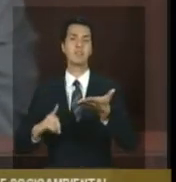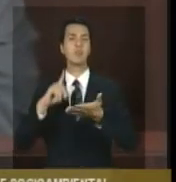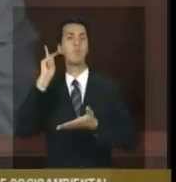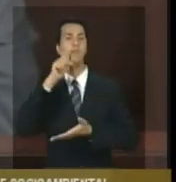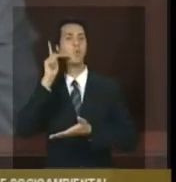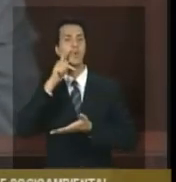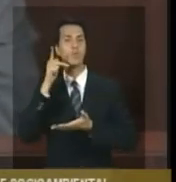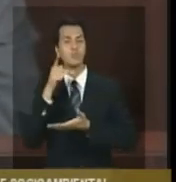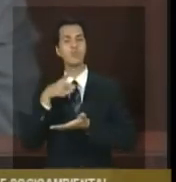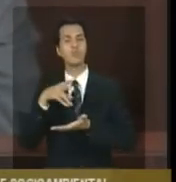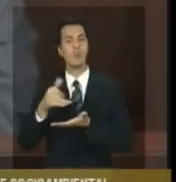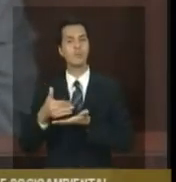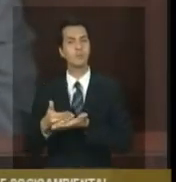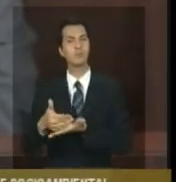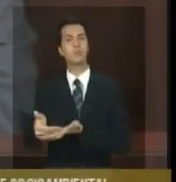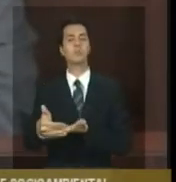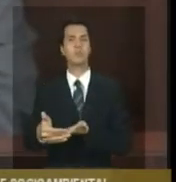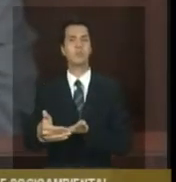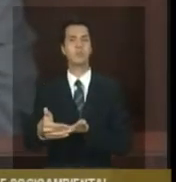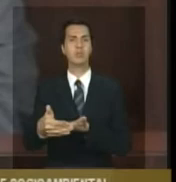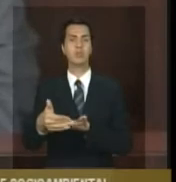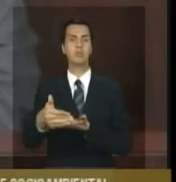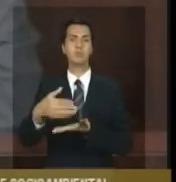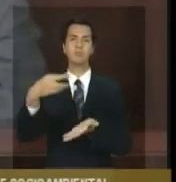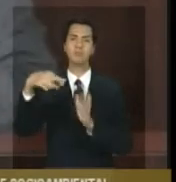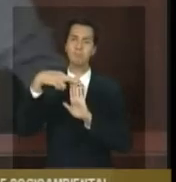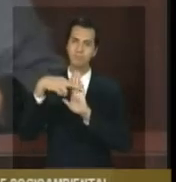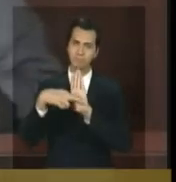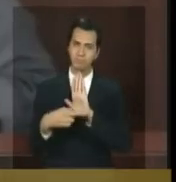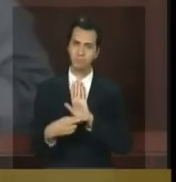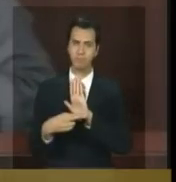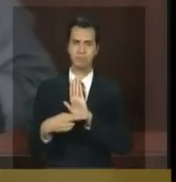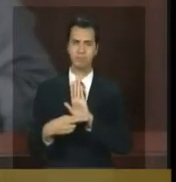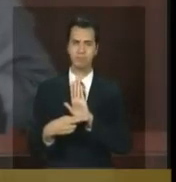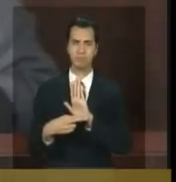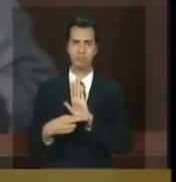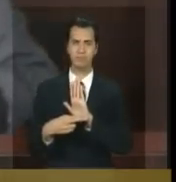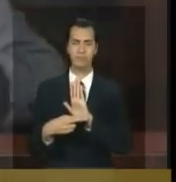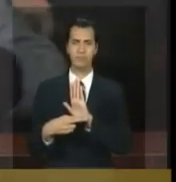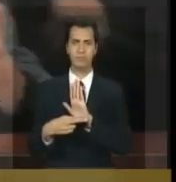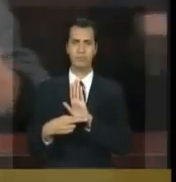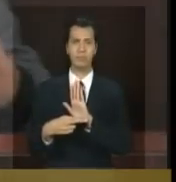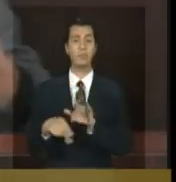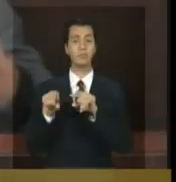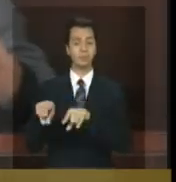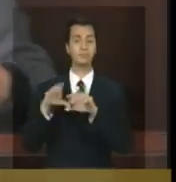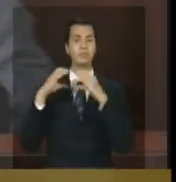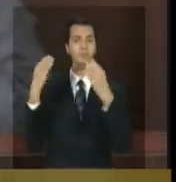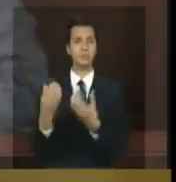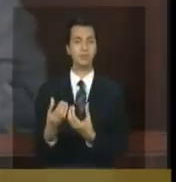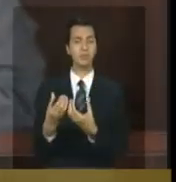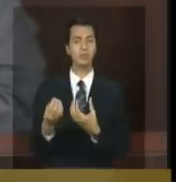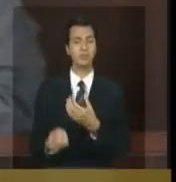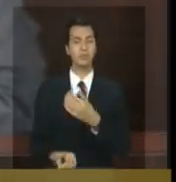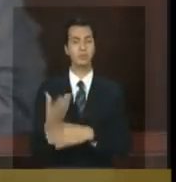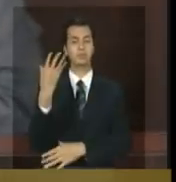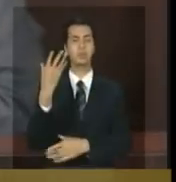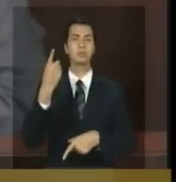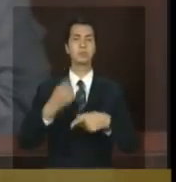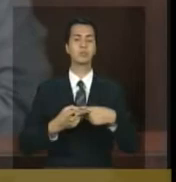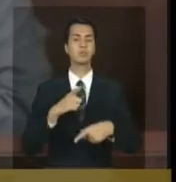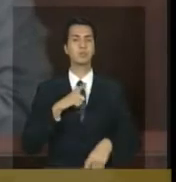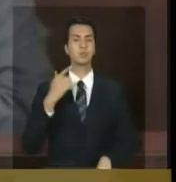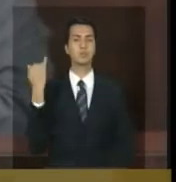uma nova agenda dentro das Nações Unidas pós-conferência. E ela vem mobilizada por algumas demandas, uma talvez que